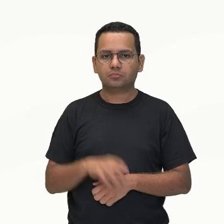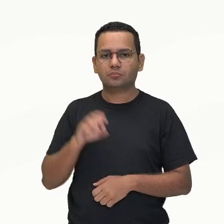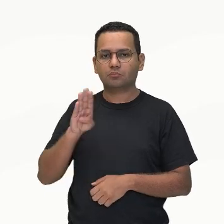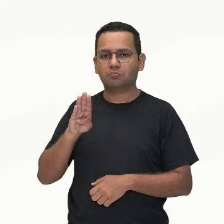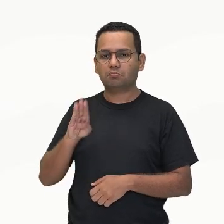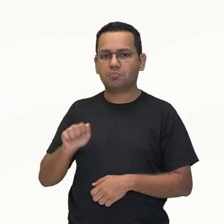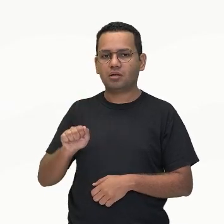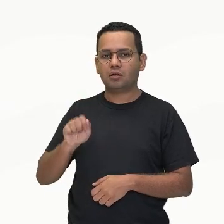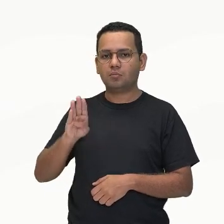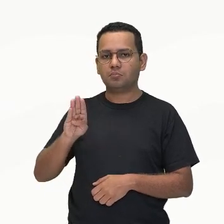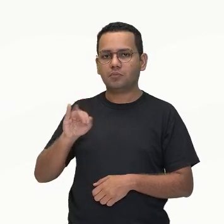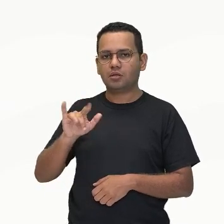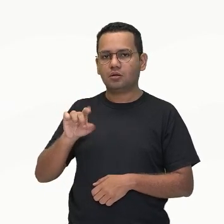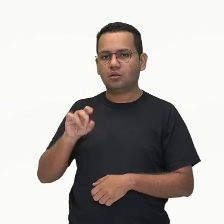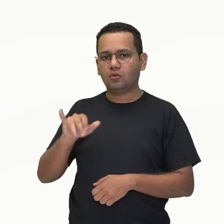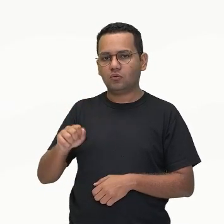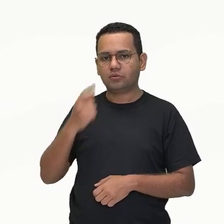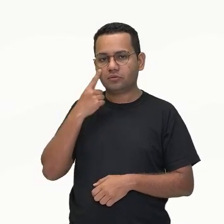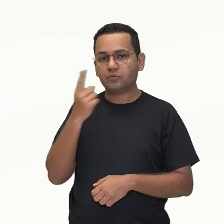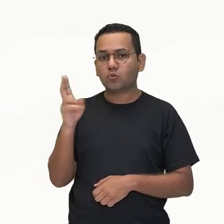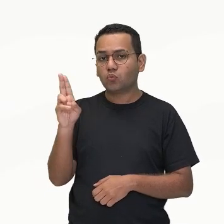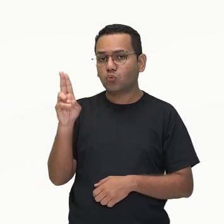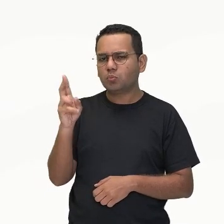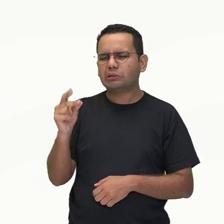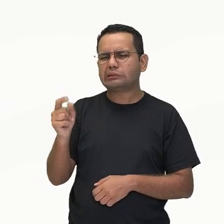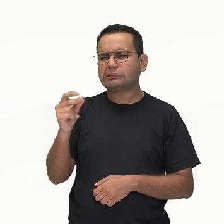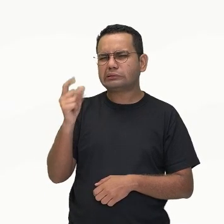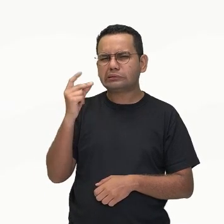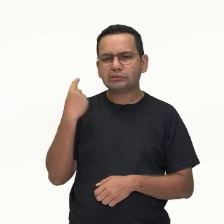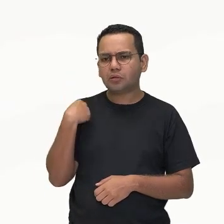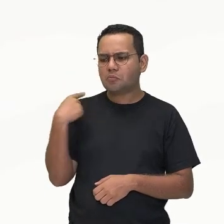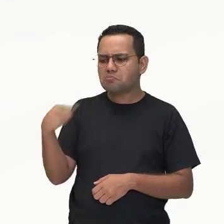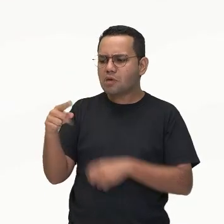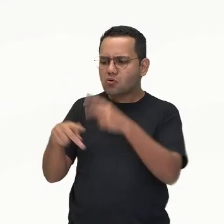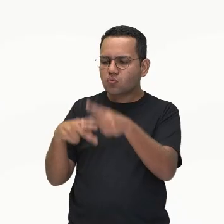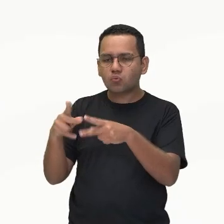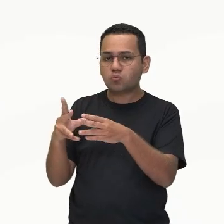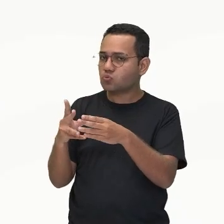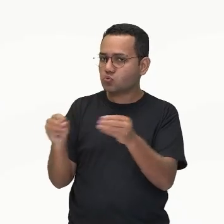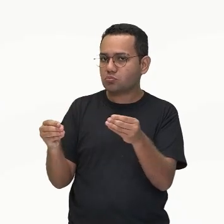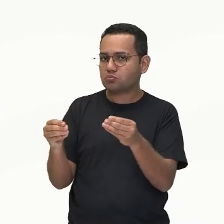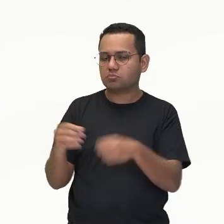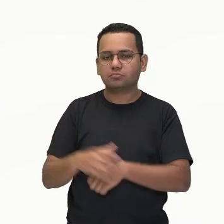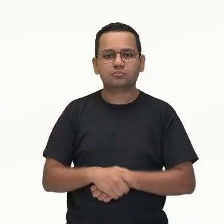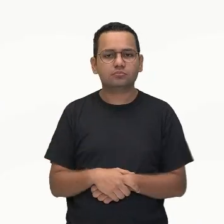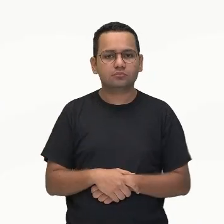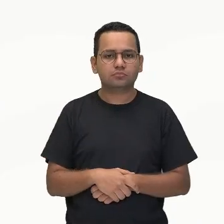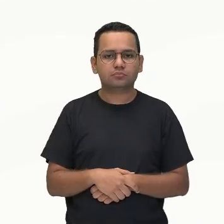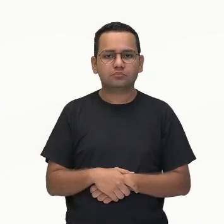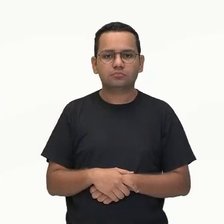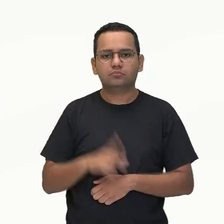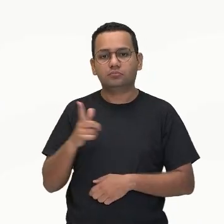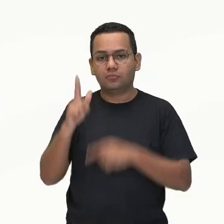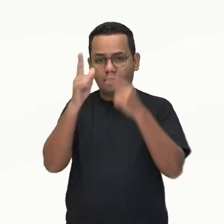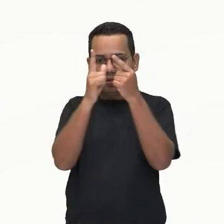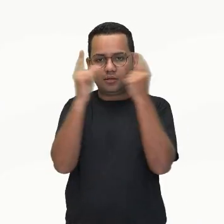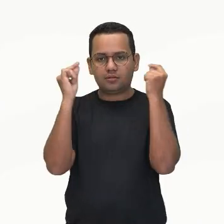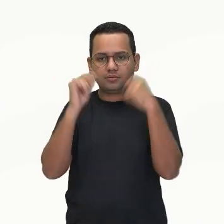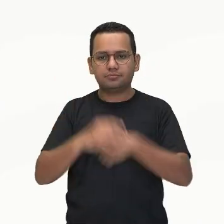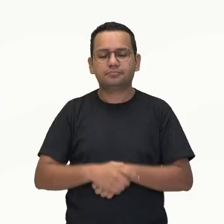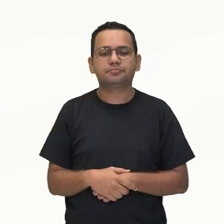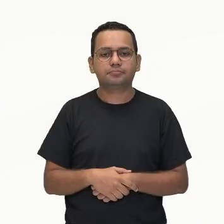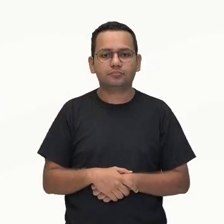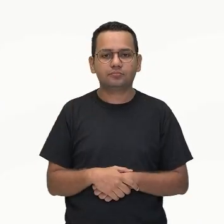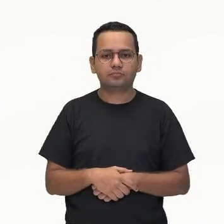Babilônia né que é uma civilização que hoje não existe mais e a Grécia